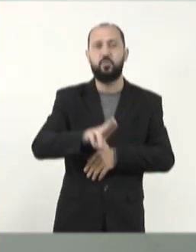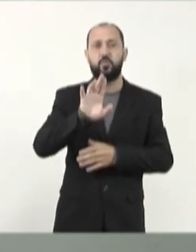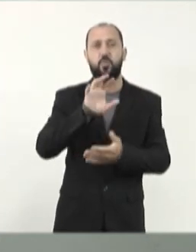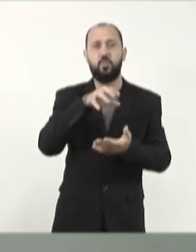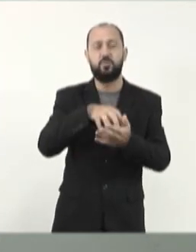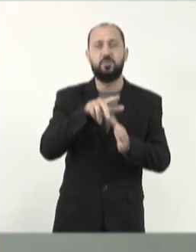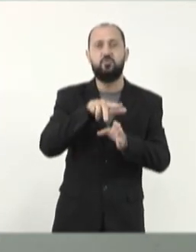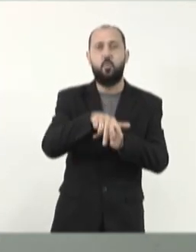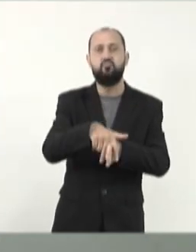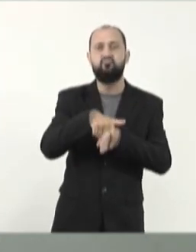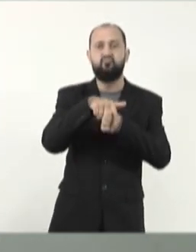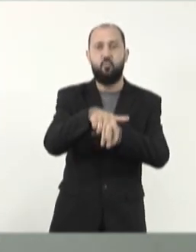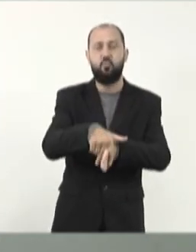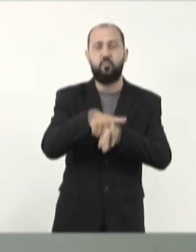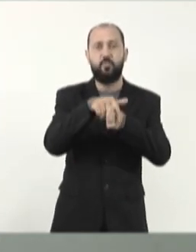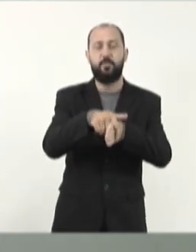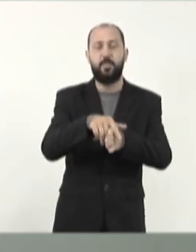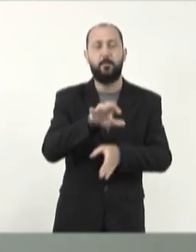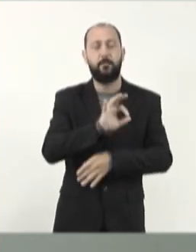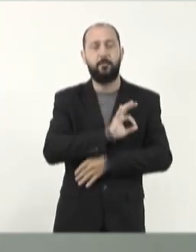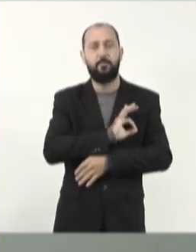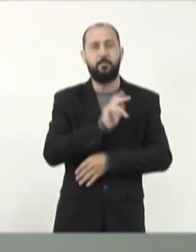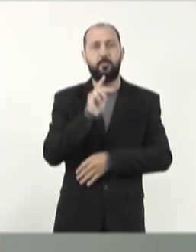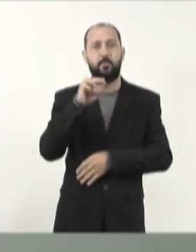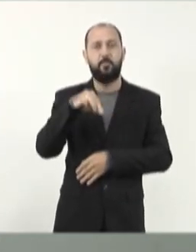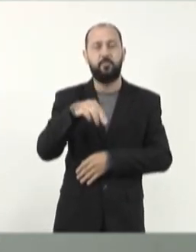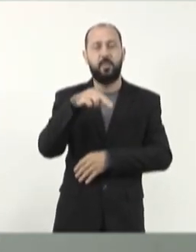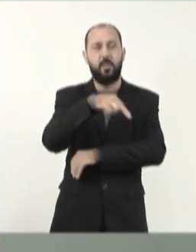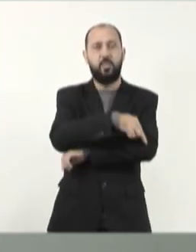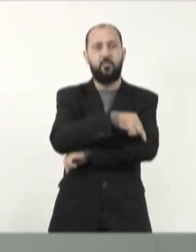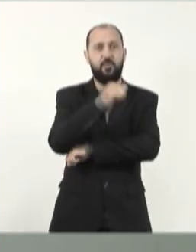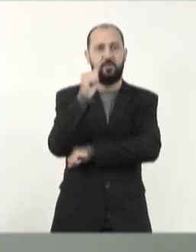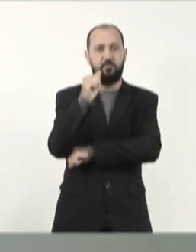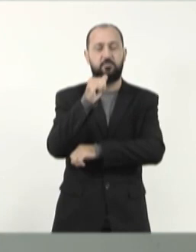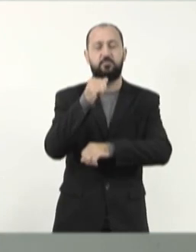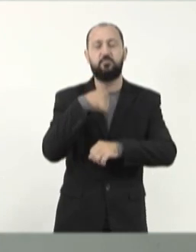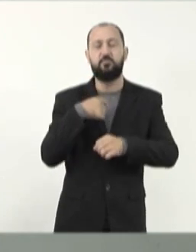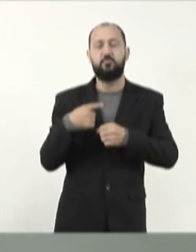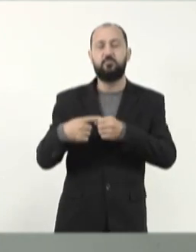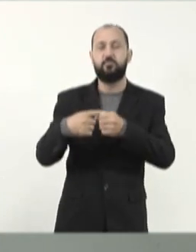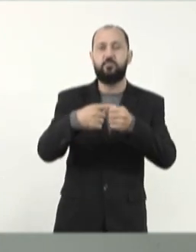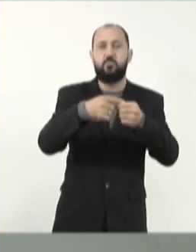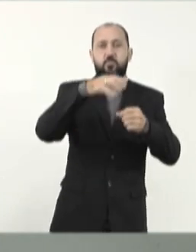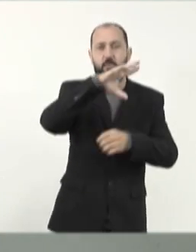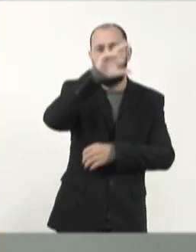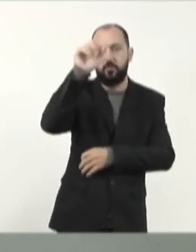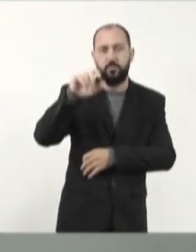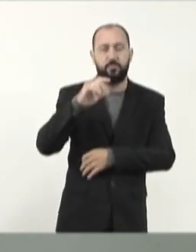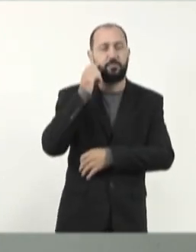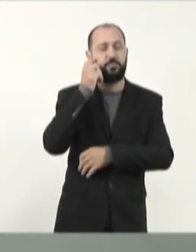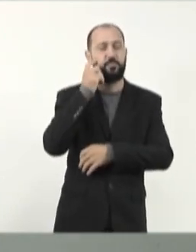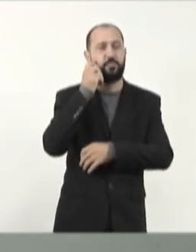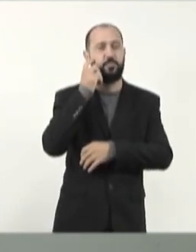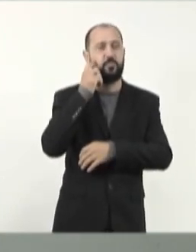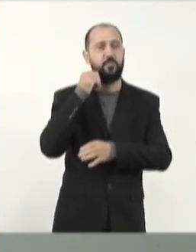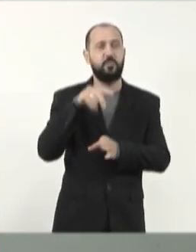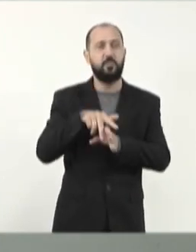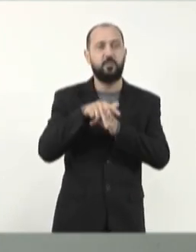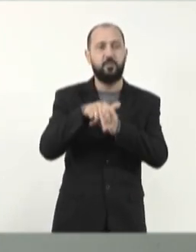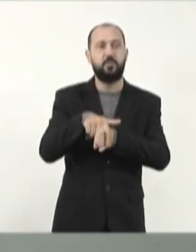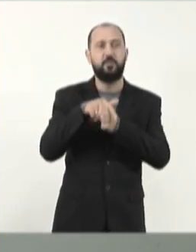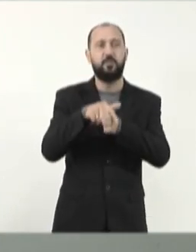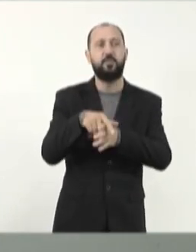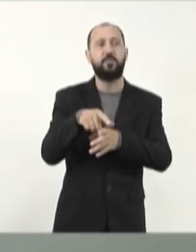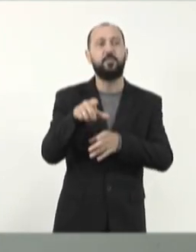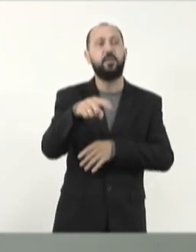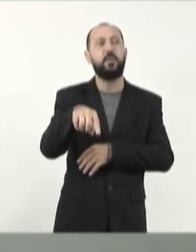de Ecoterapia da Polícia Militar lá em Nova Andradina, no interior aqui de Mato Grosso do Sul, né? A ecoterapia, para quem